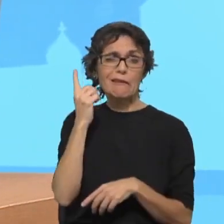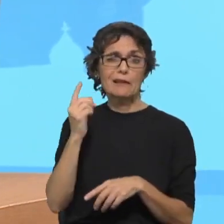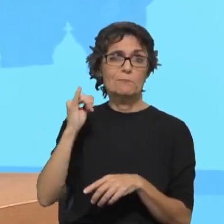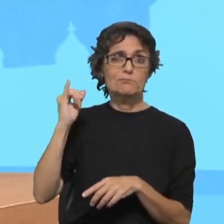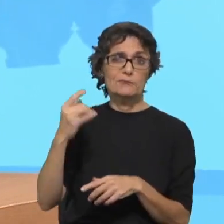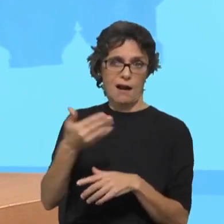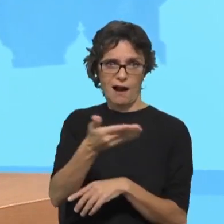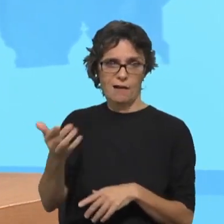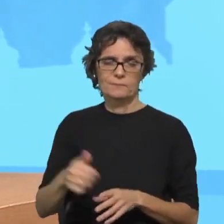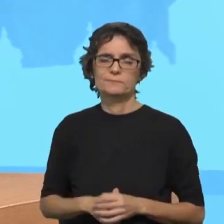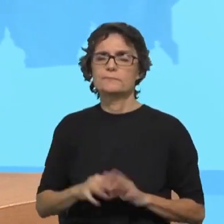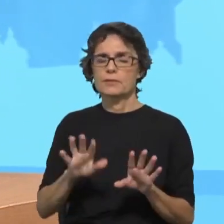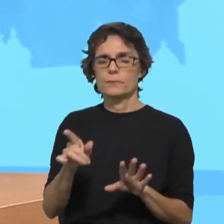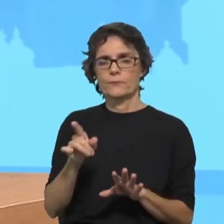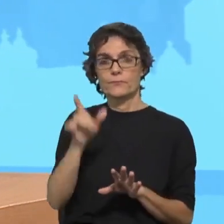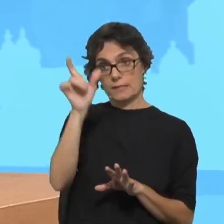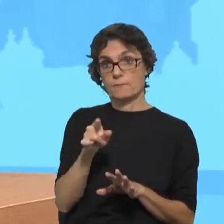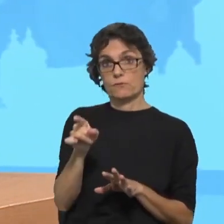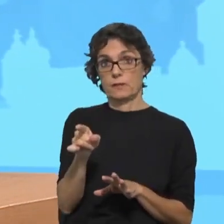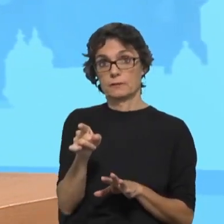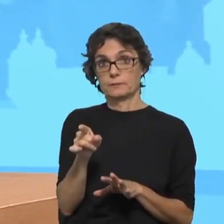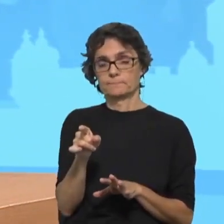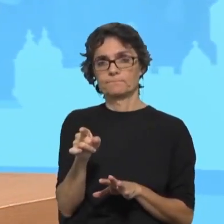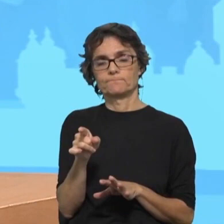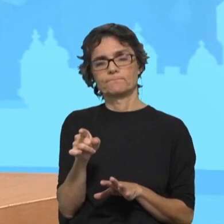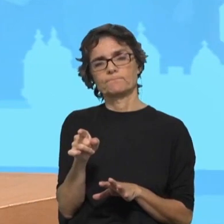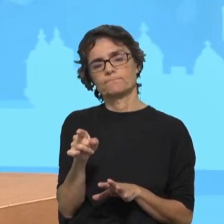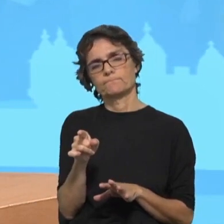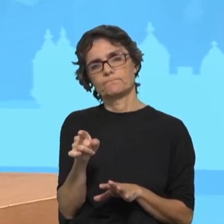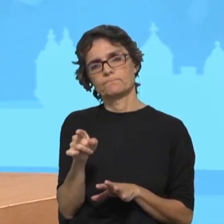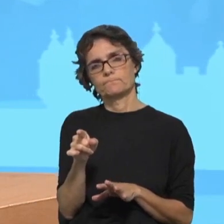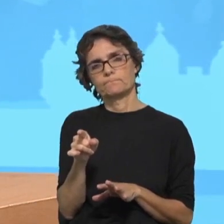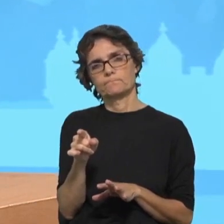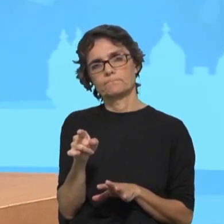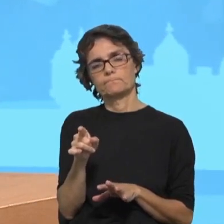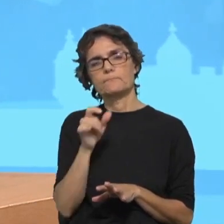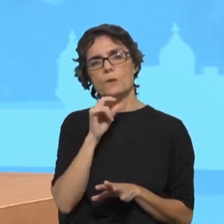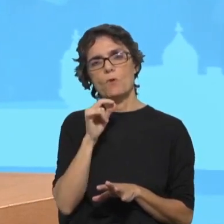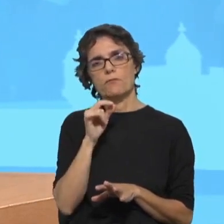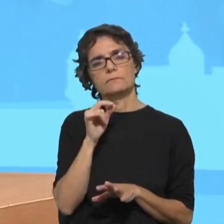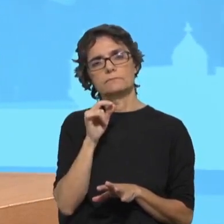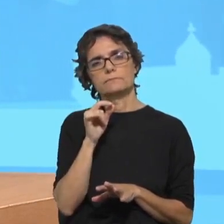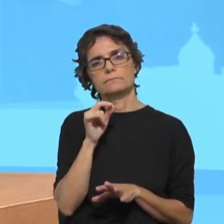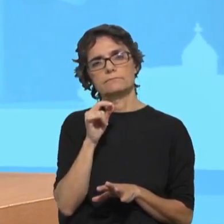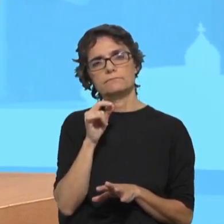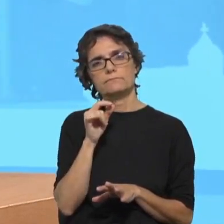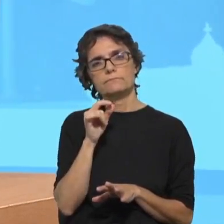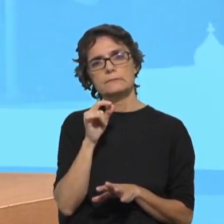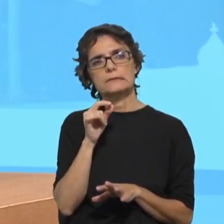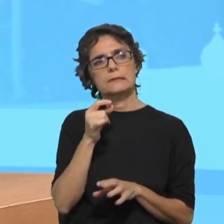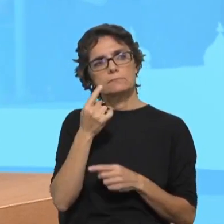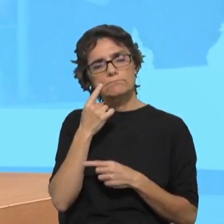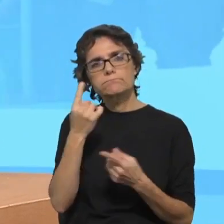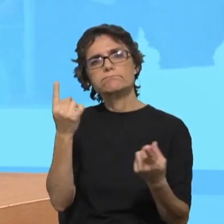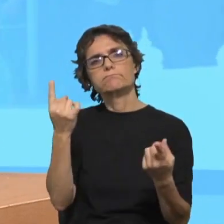se há uma responsabilidade, se ele pensa, eu posso de alguma maneira, não é ser